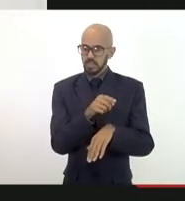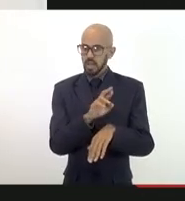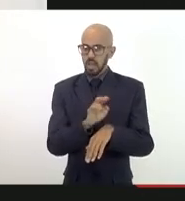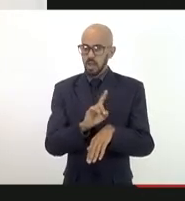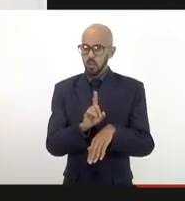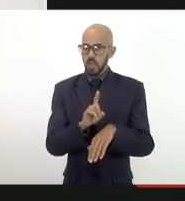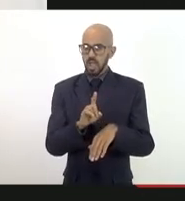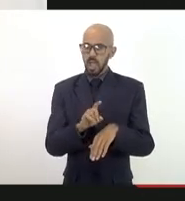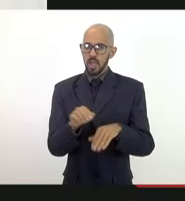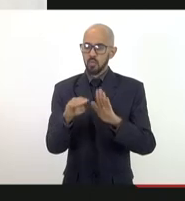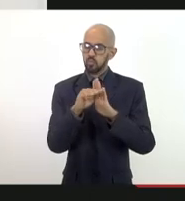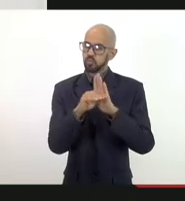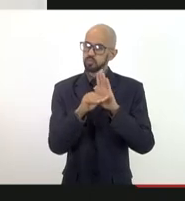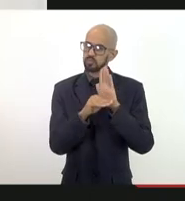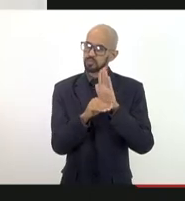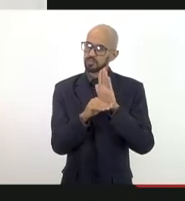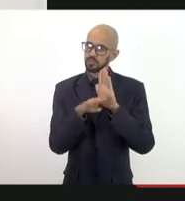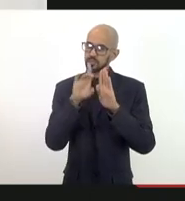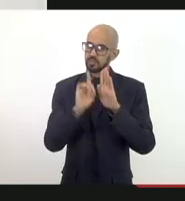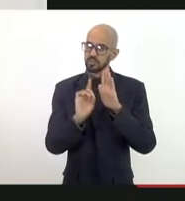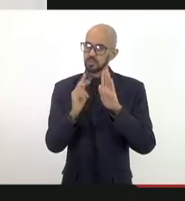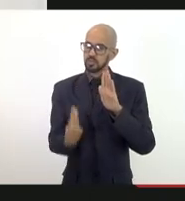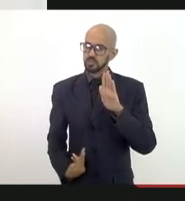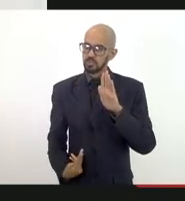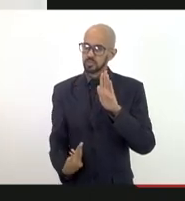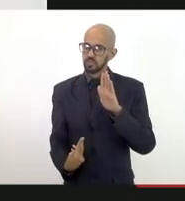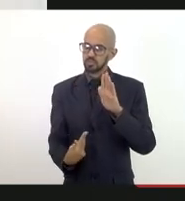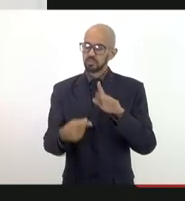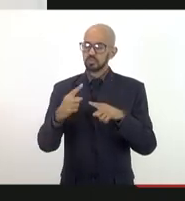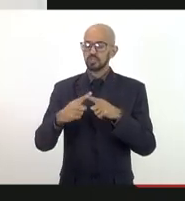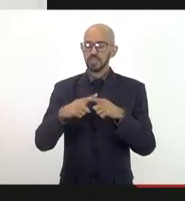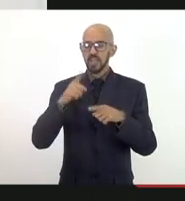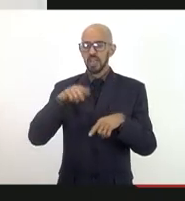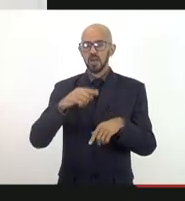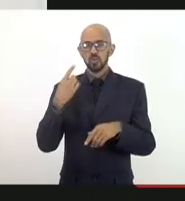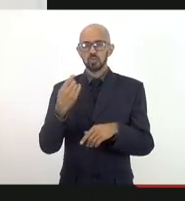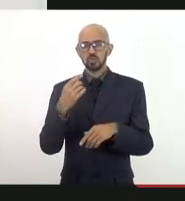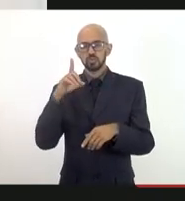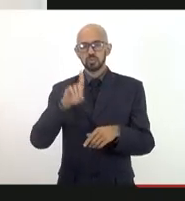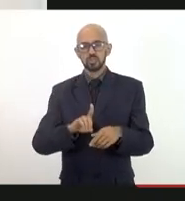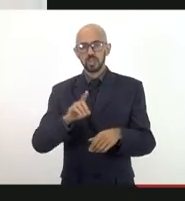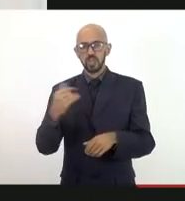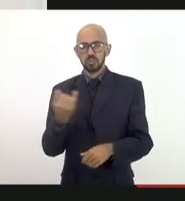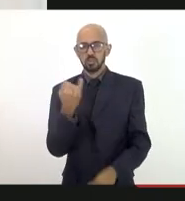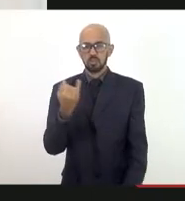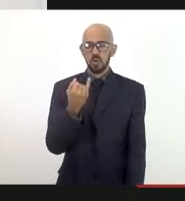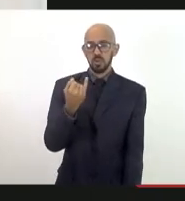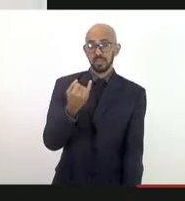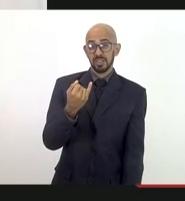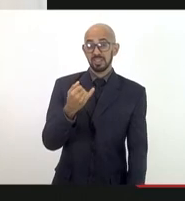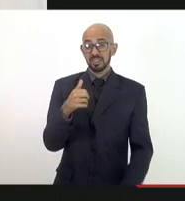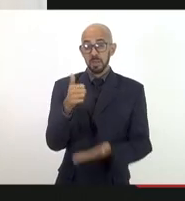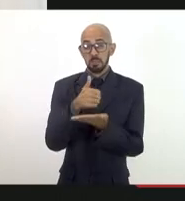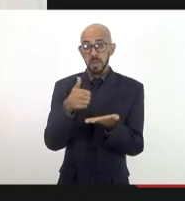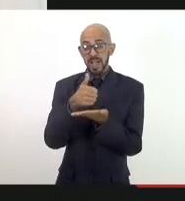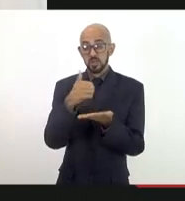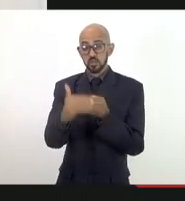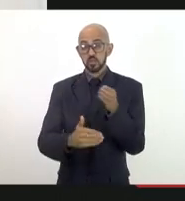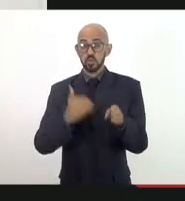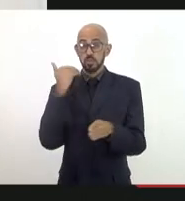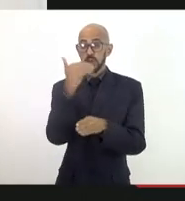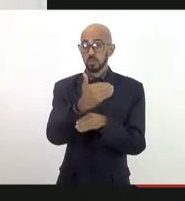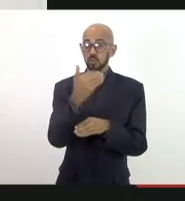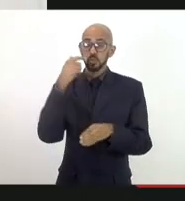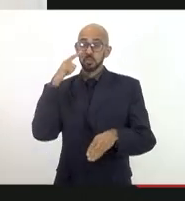direitos humanos, por exemplo. Porque o direito à saúde ele é um direito fundamental e ele é fundamental, sobretudo, para garantir o